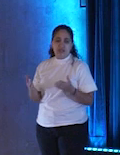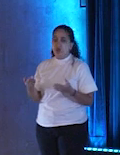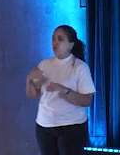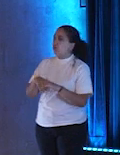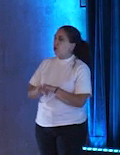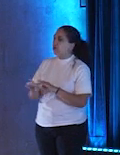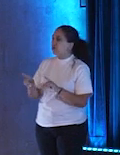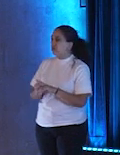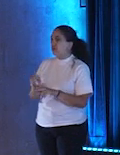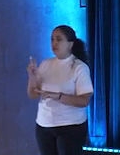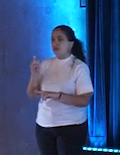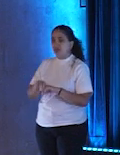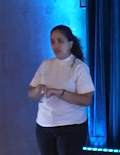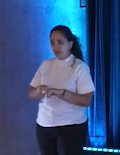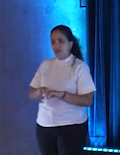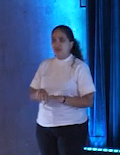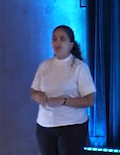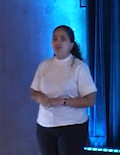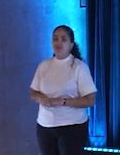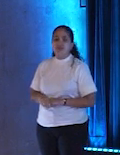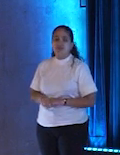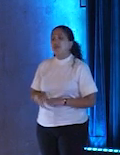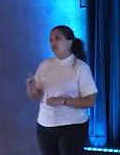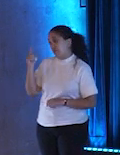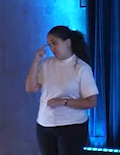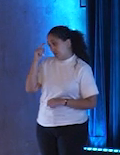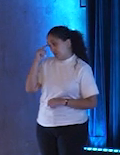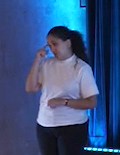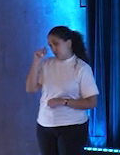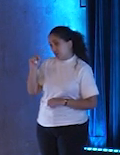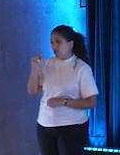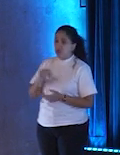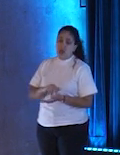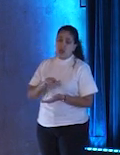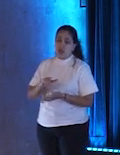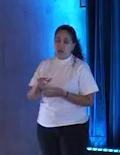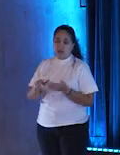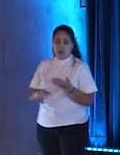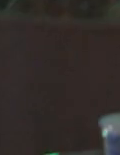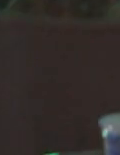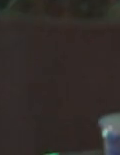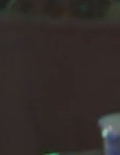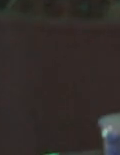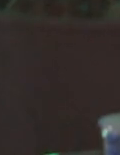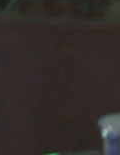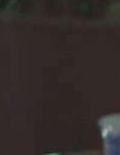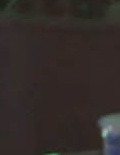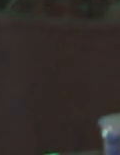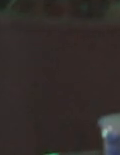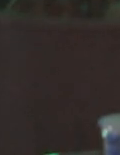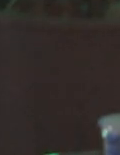de guardar e o de sentar. Ainda pensando nessa multiplicidade de usos, temos